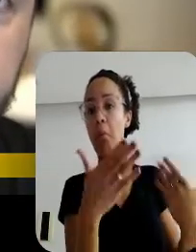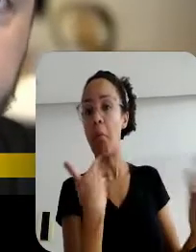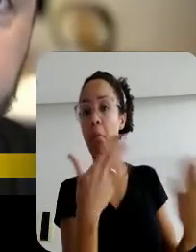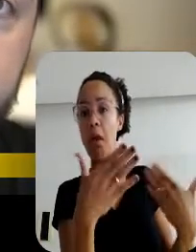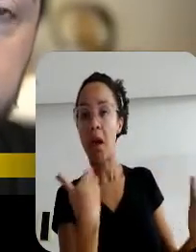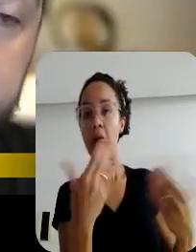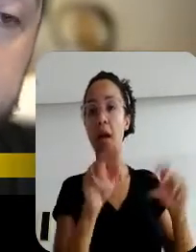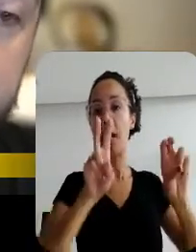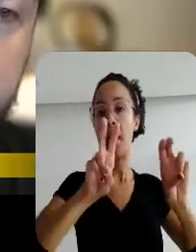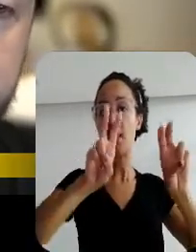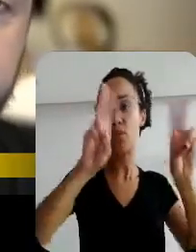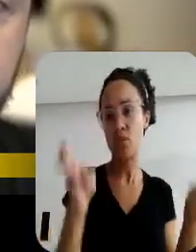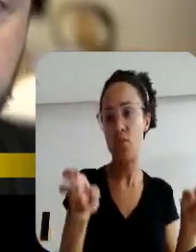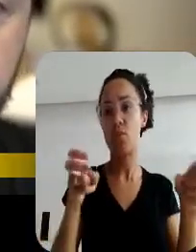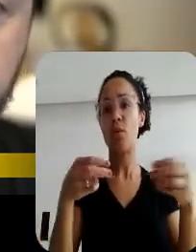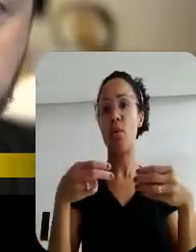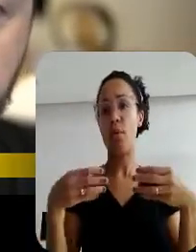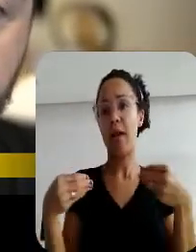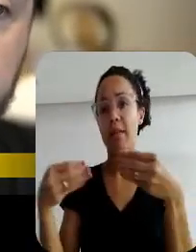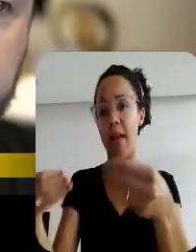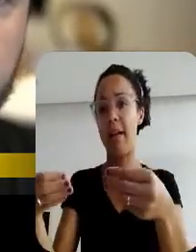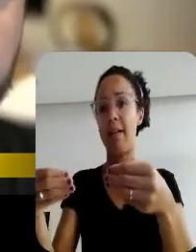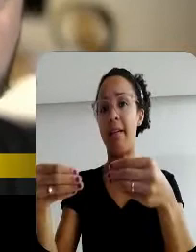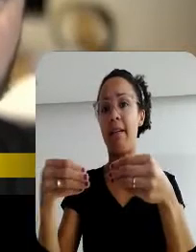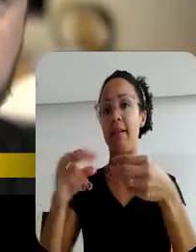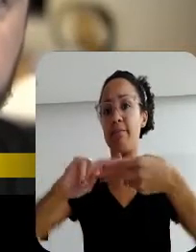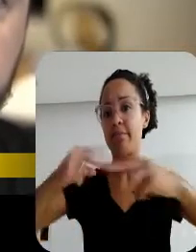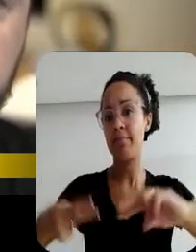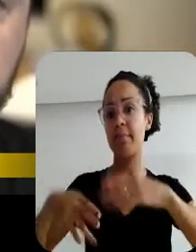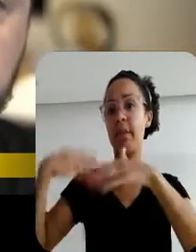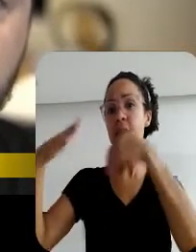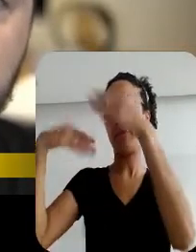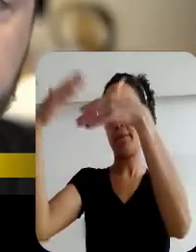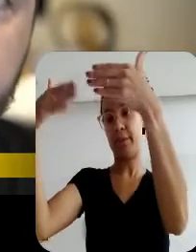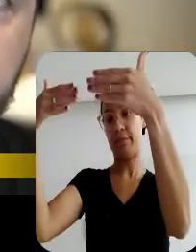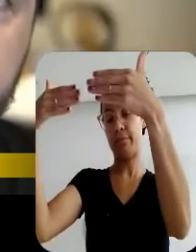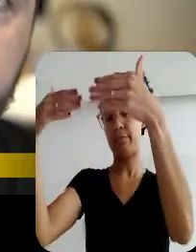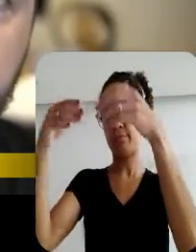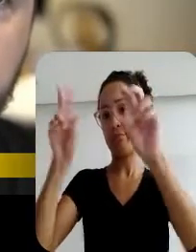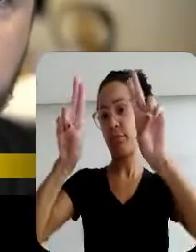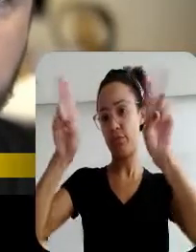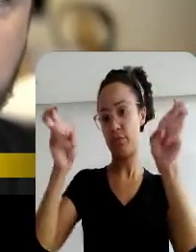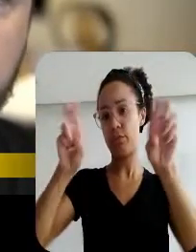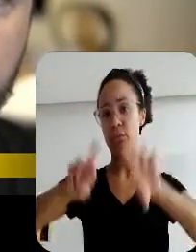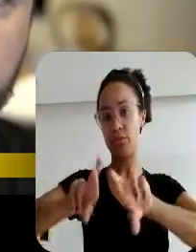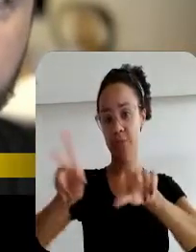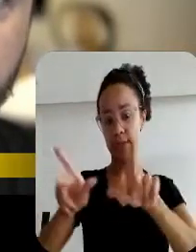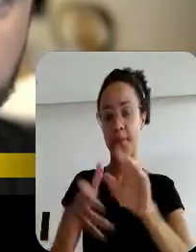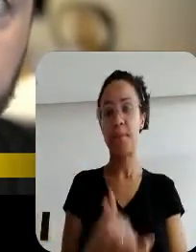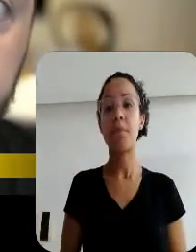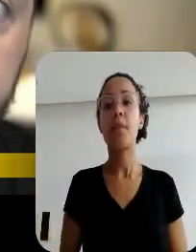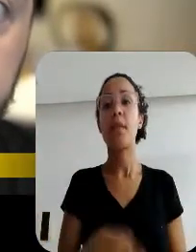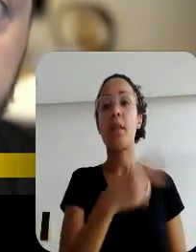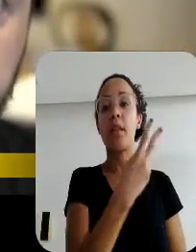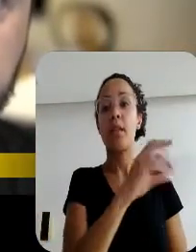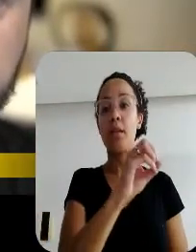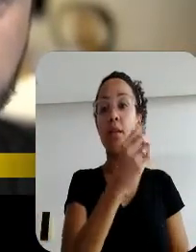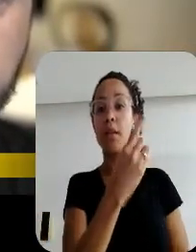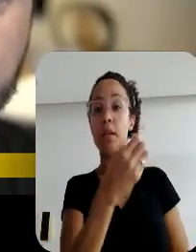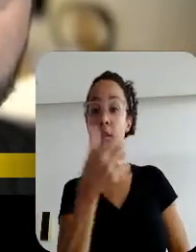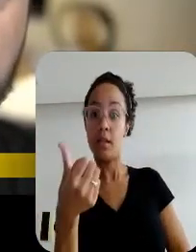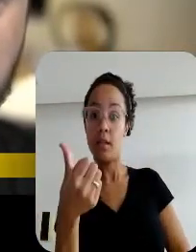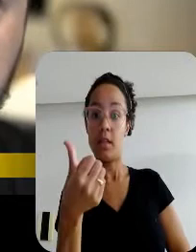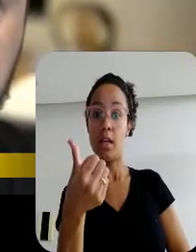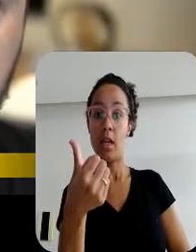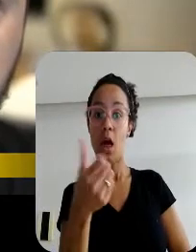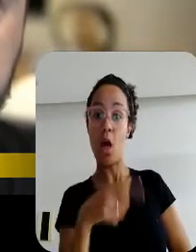em 2016, a gente fez um episódio conversando sobre como seria um surto que poderia